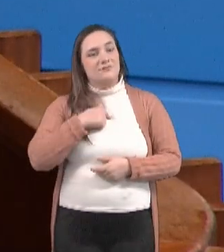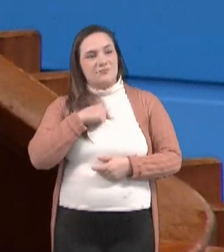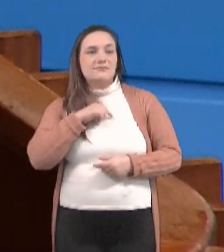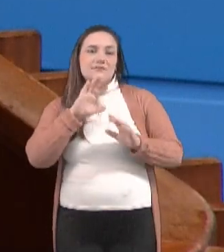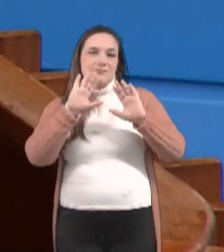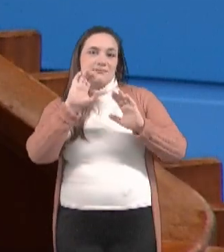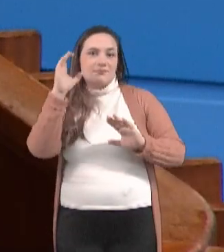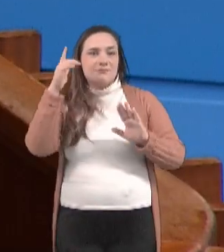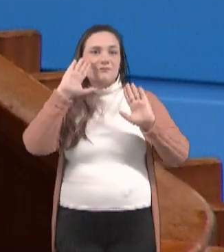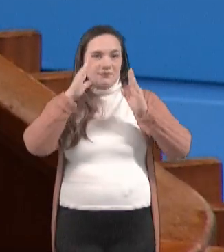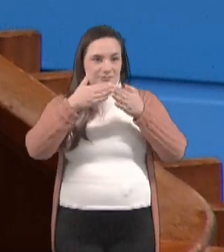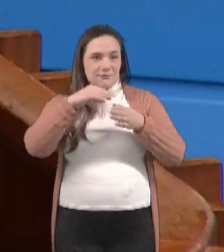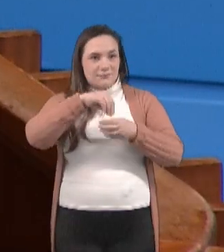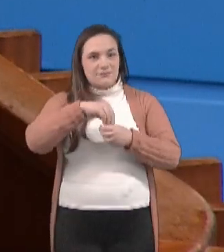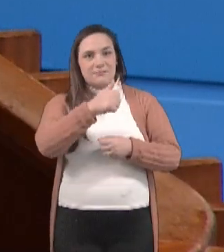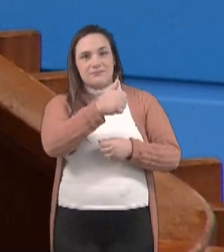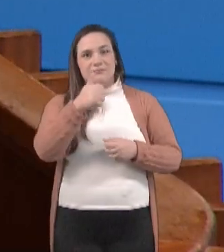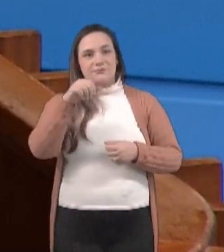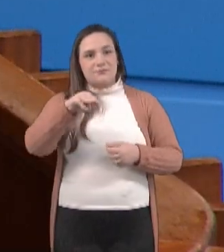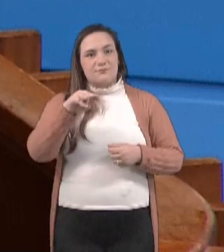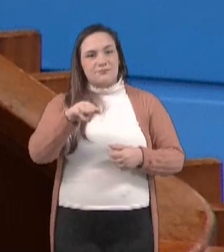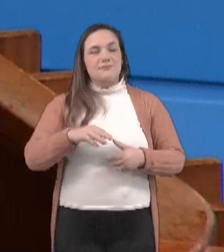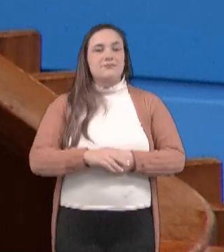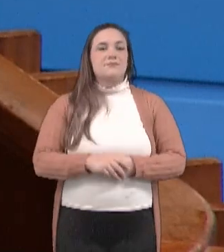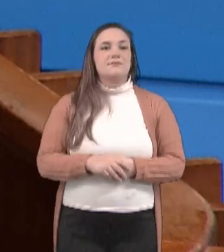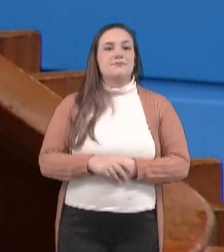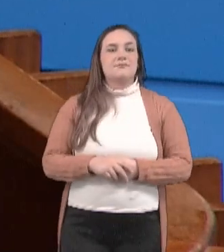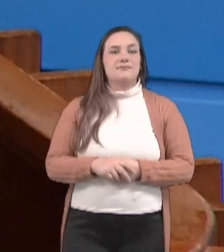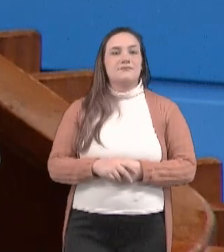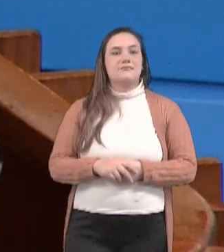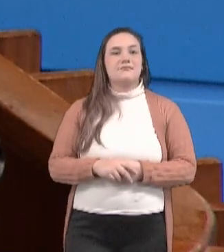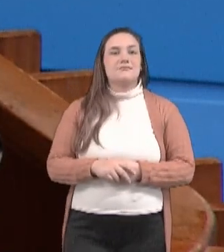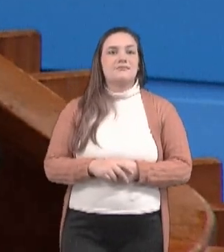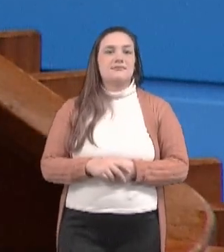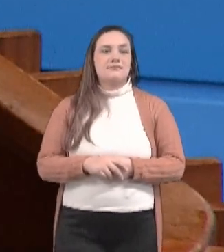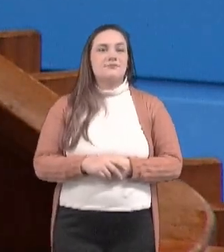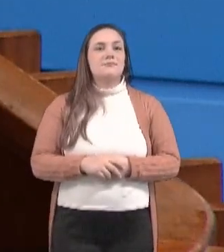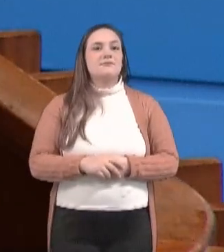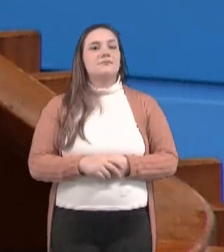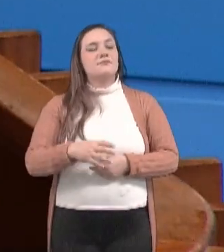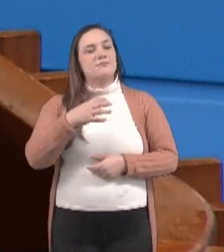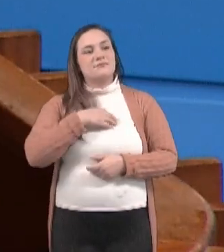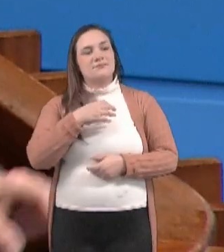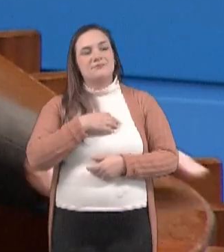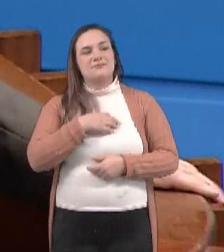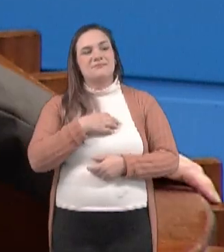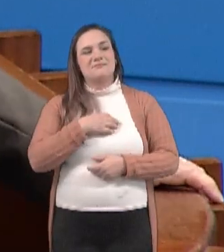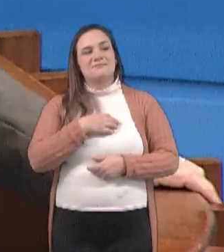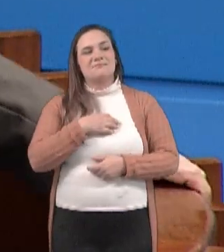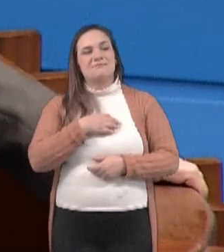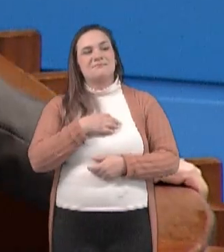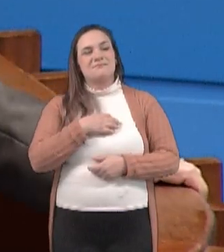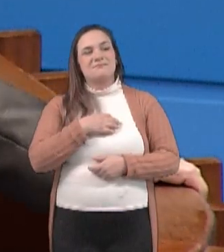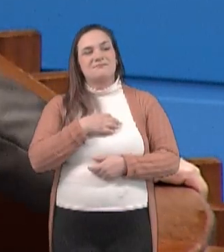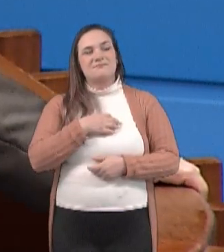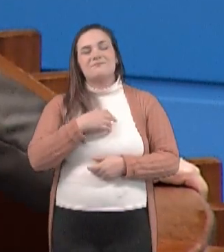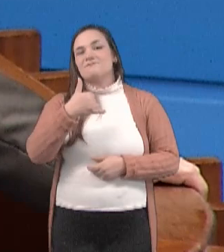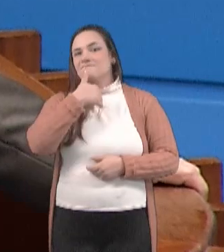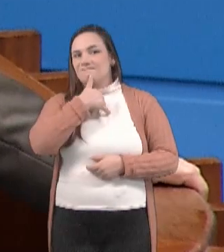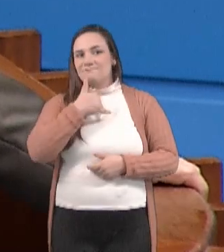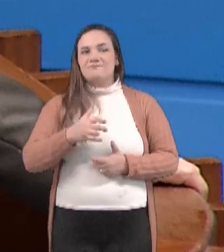minutos, mesmo porque é um assunto que me constrange, um assunto que me